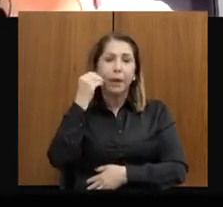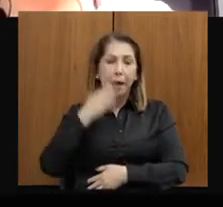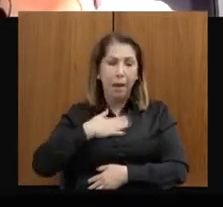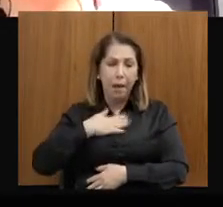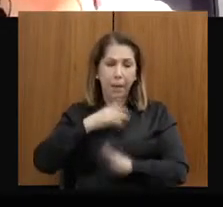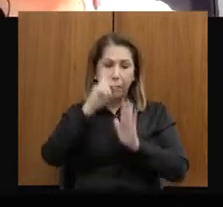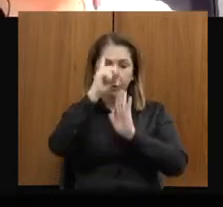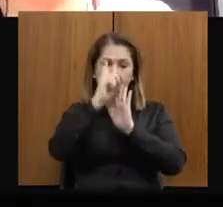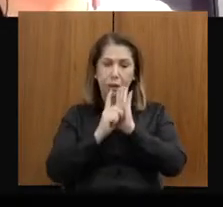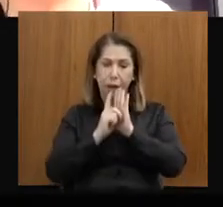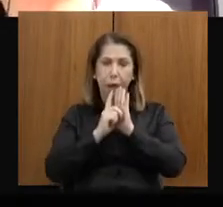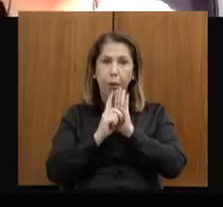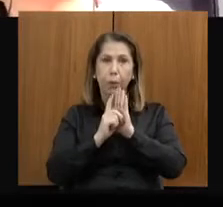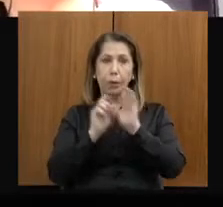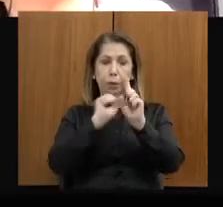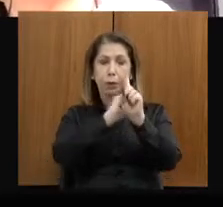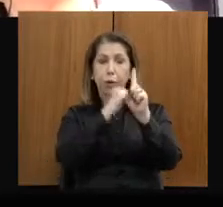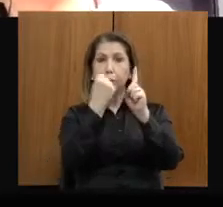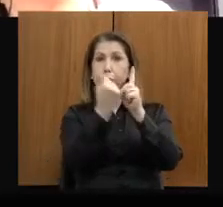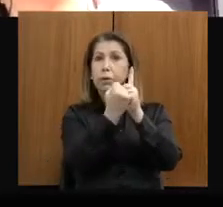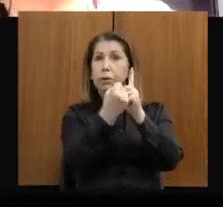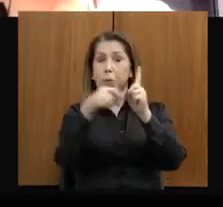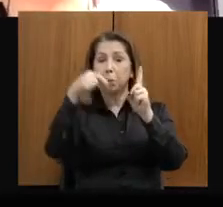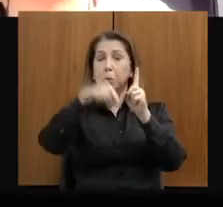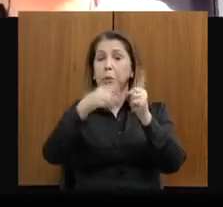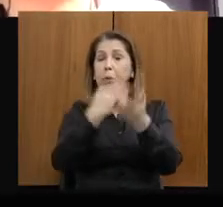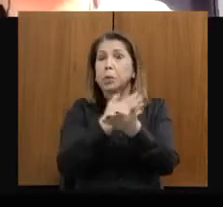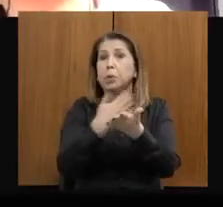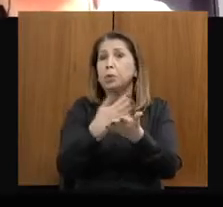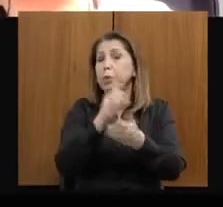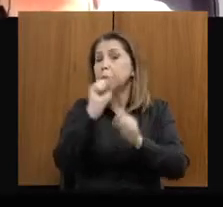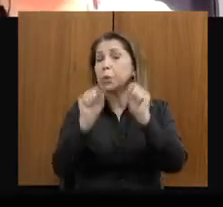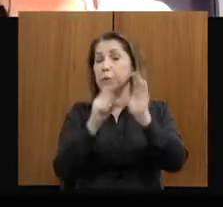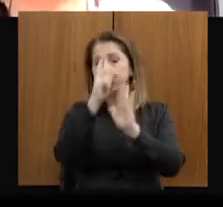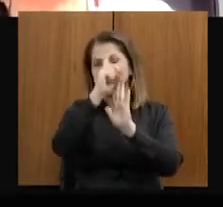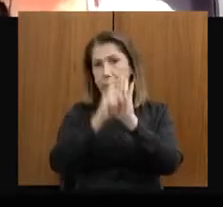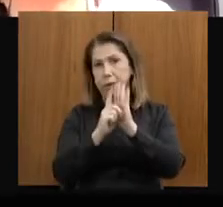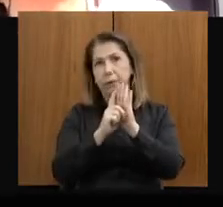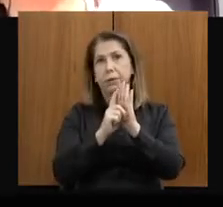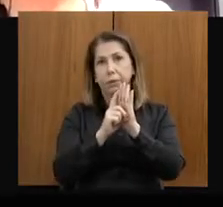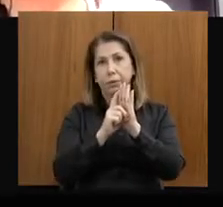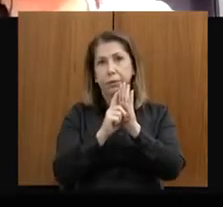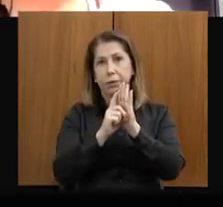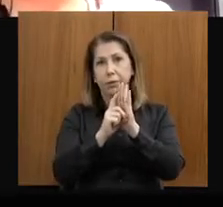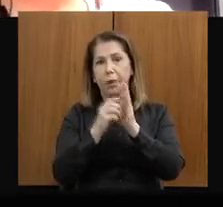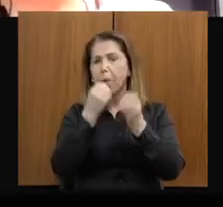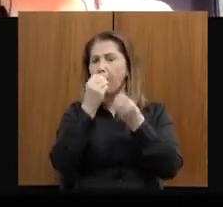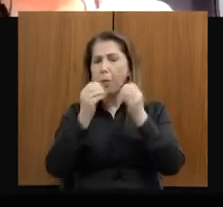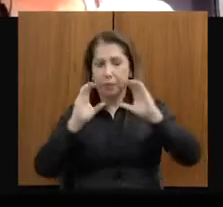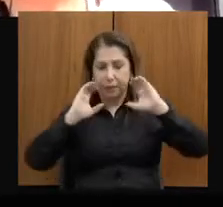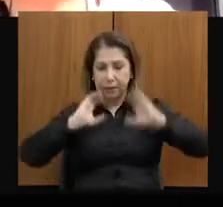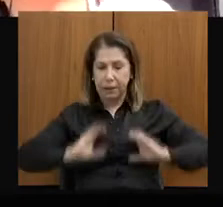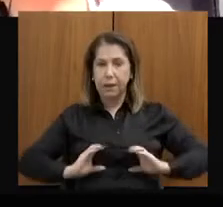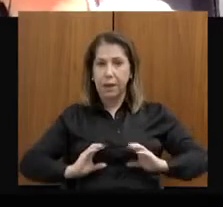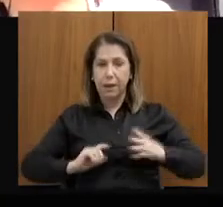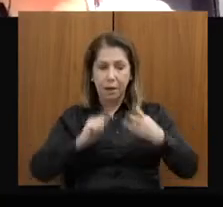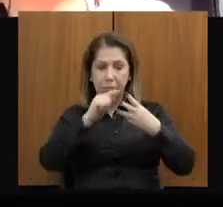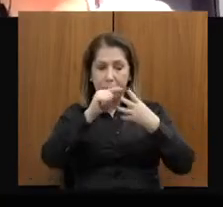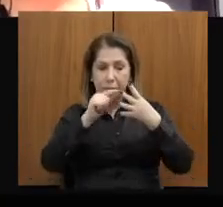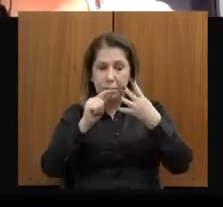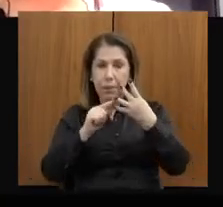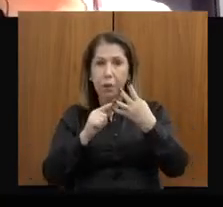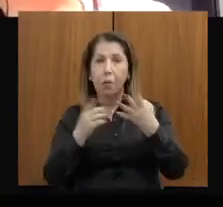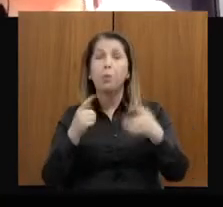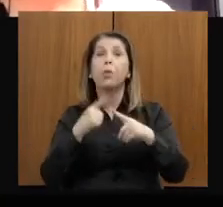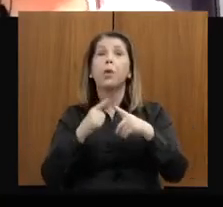na nossa sociedade que estava começando a falar de direito a falar de cidadania porque a gente está falando